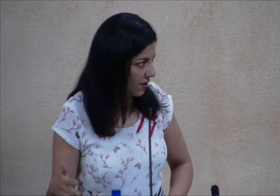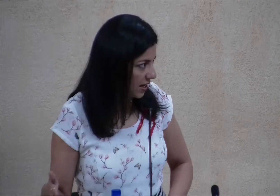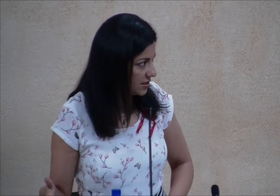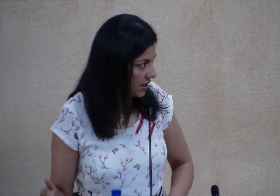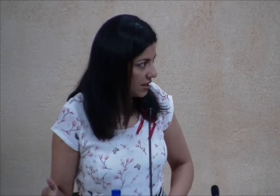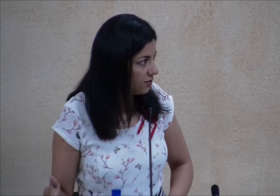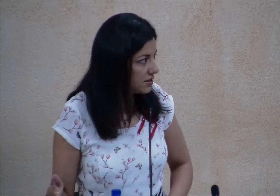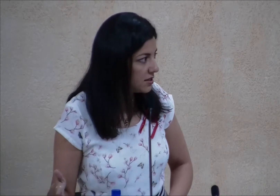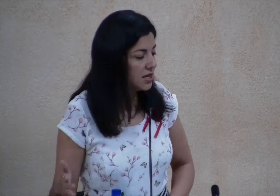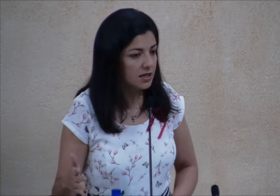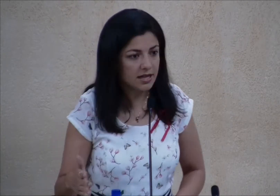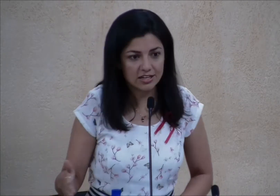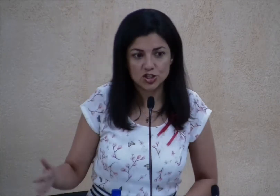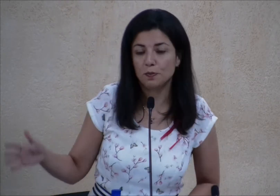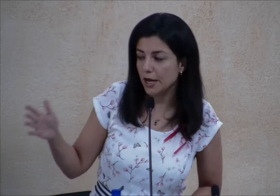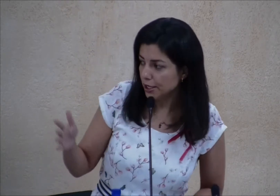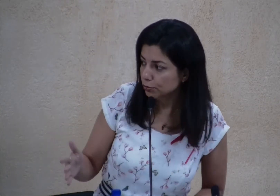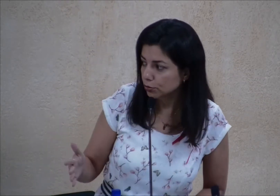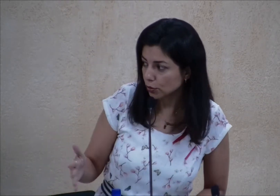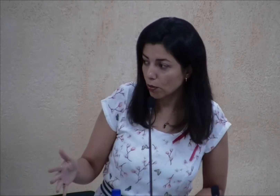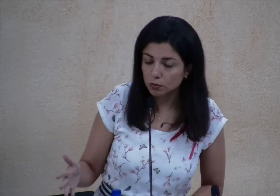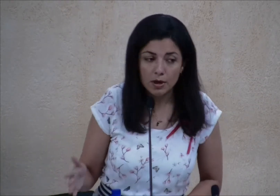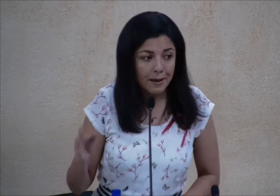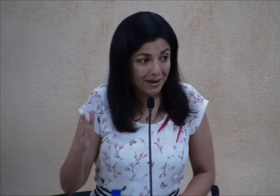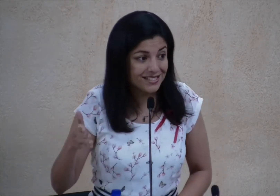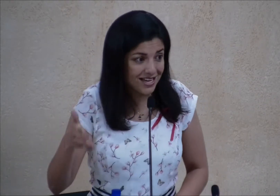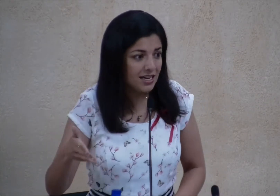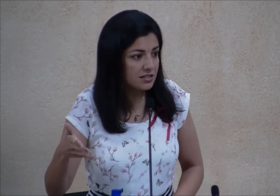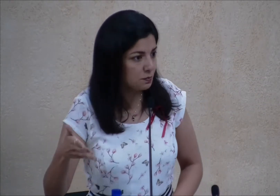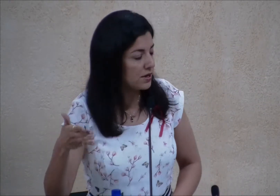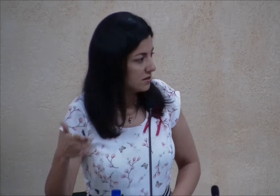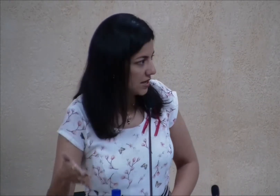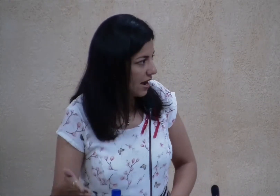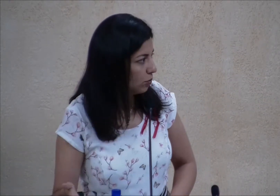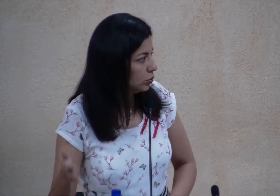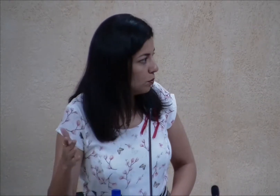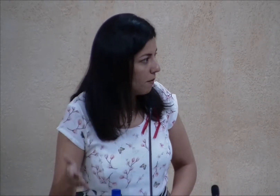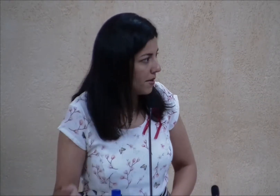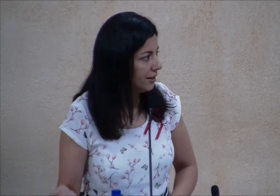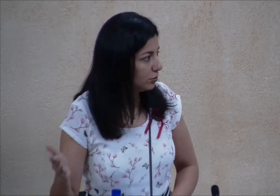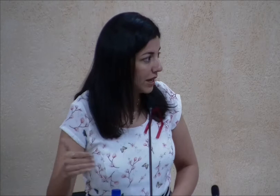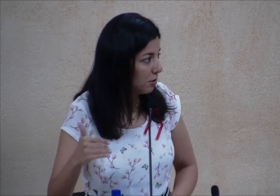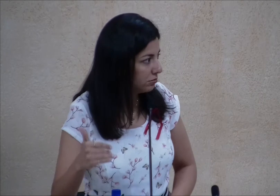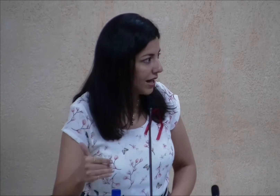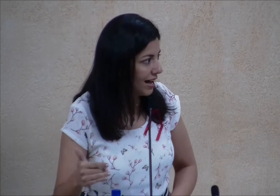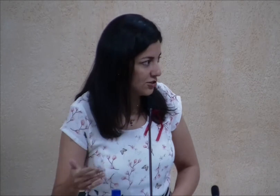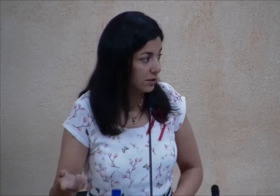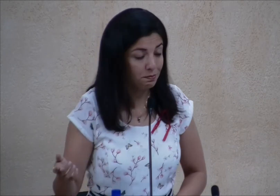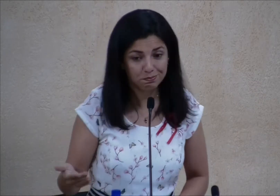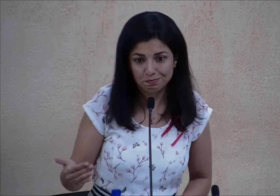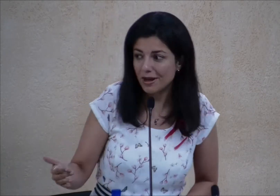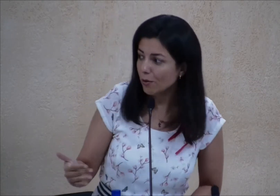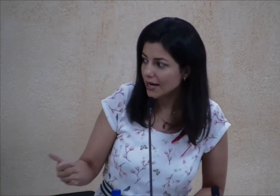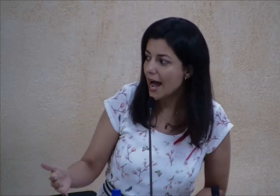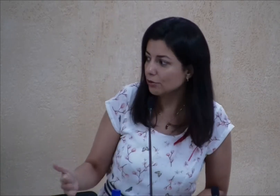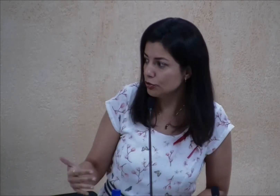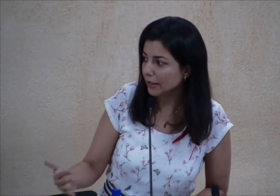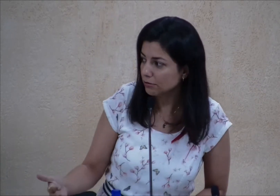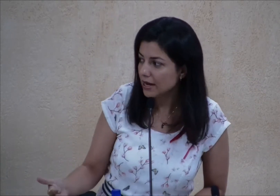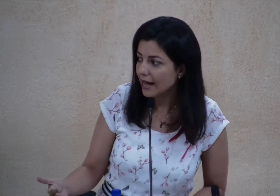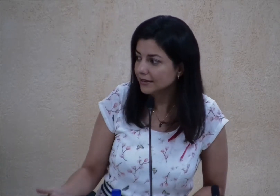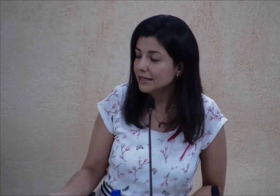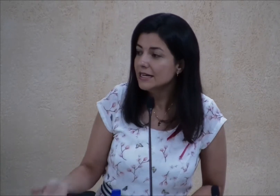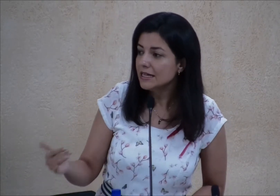nas feiras livres, neste período todo, mas em especial no momento da montagem, pelo horário